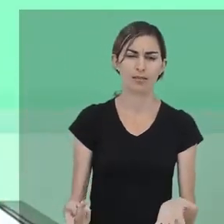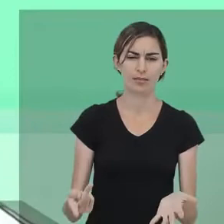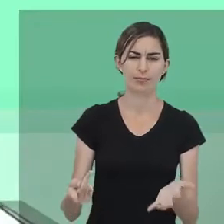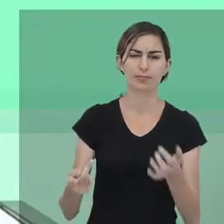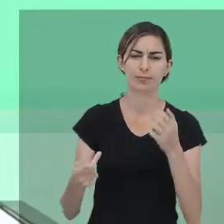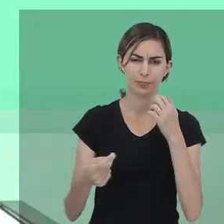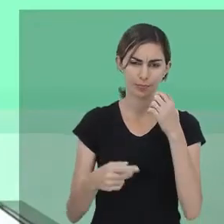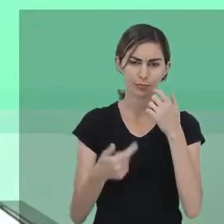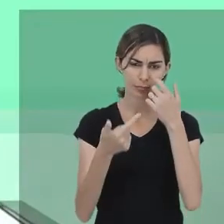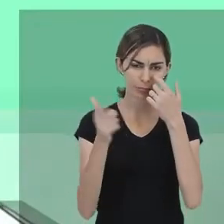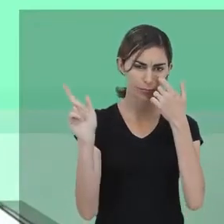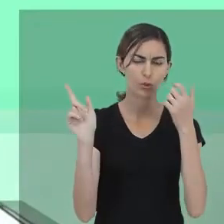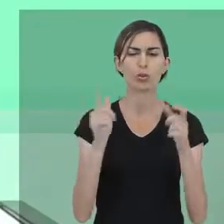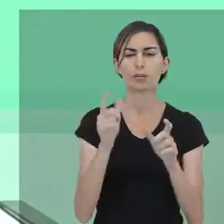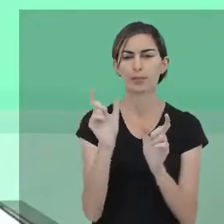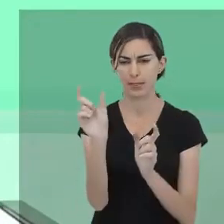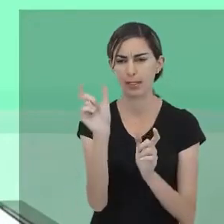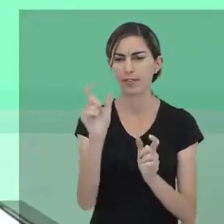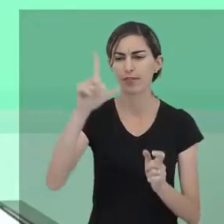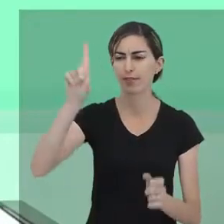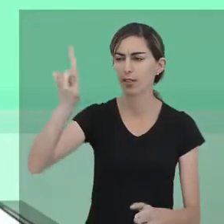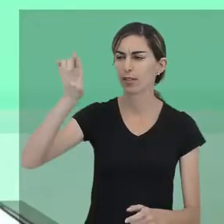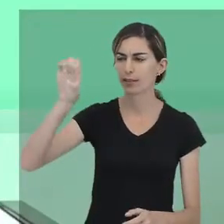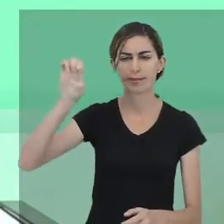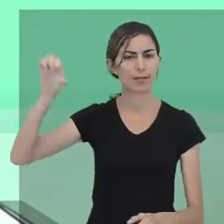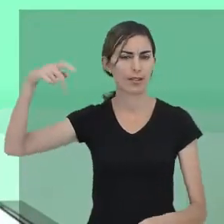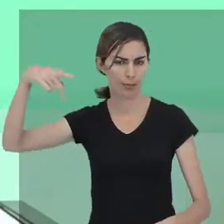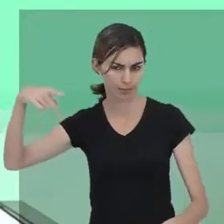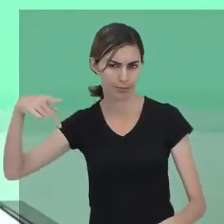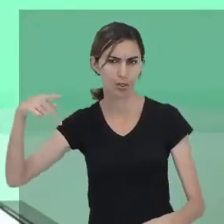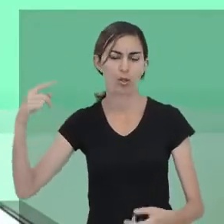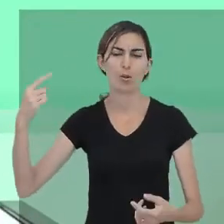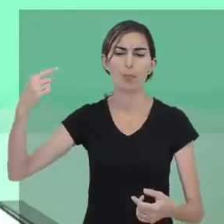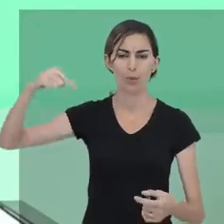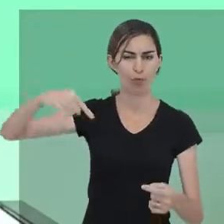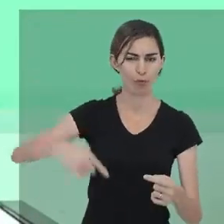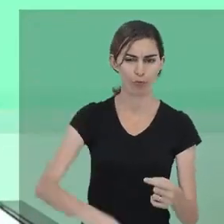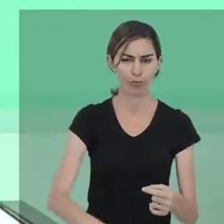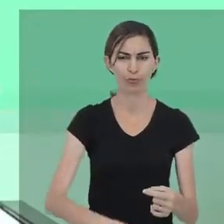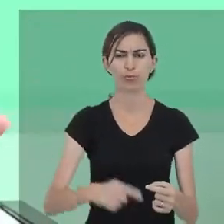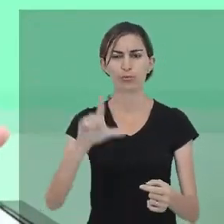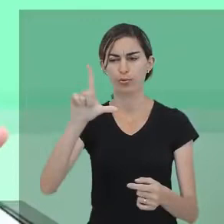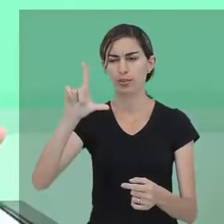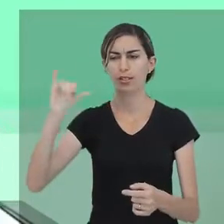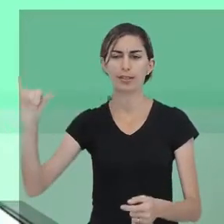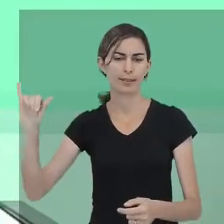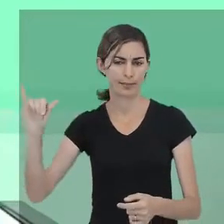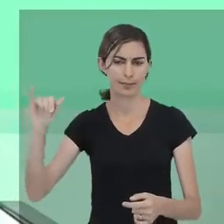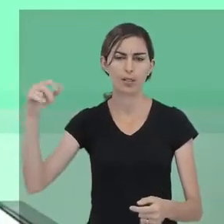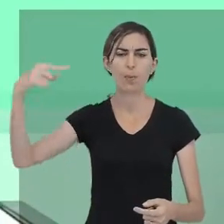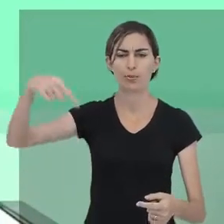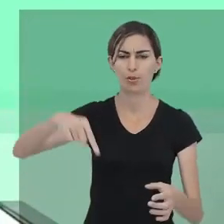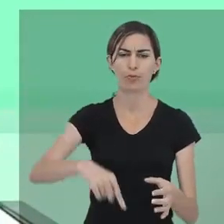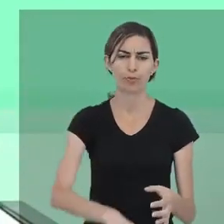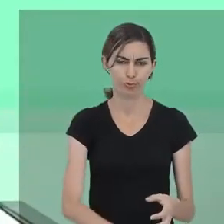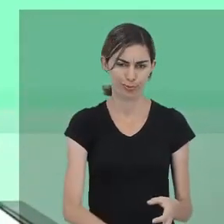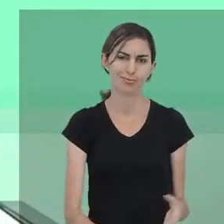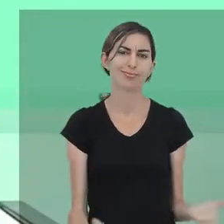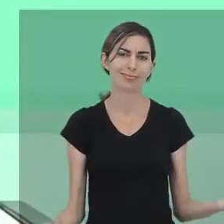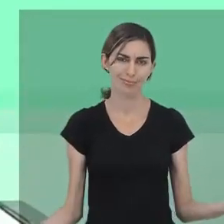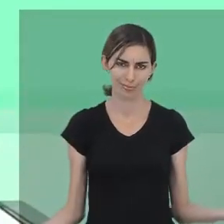deep. Deep. Deep é fundo, profundo. Deeply,